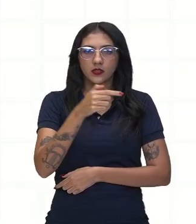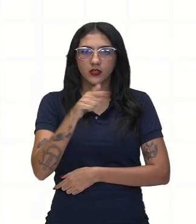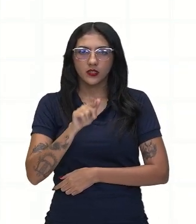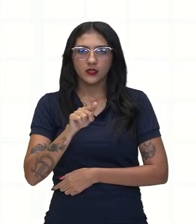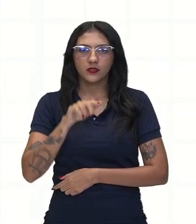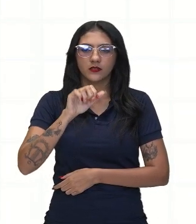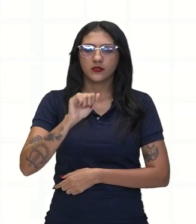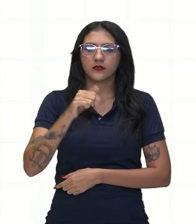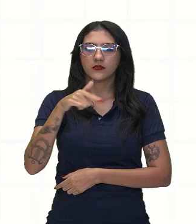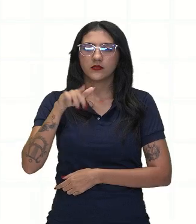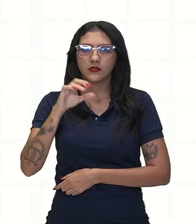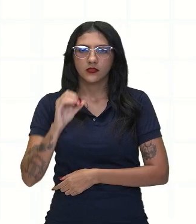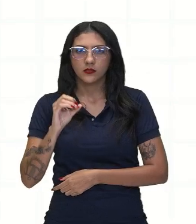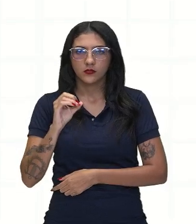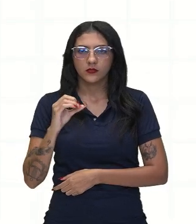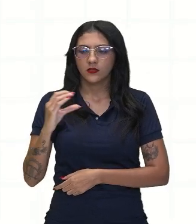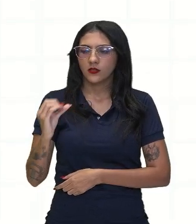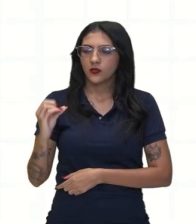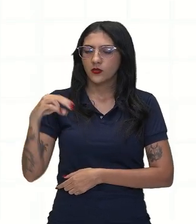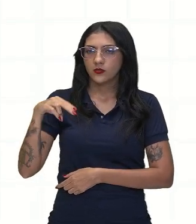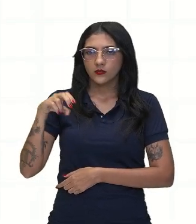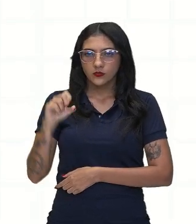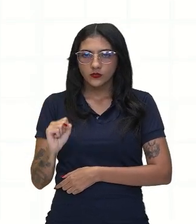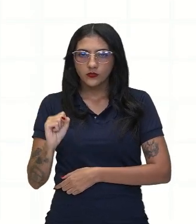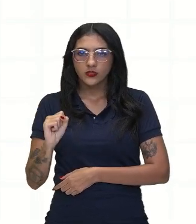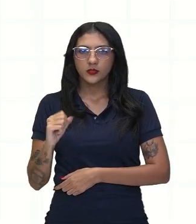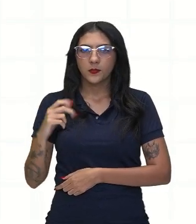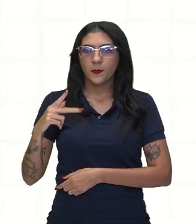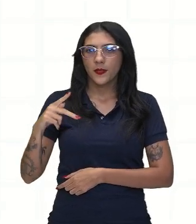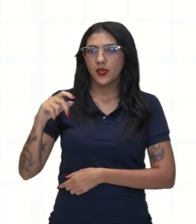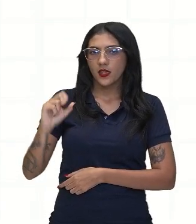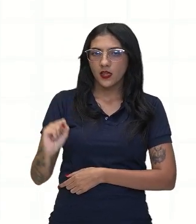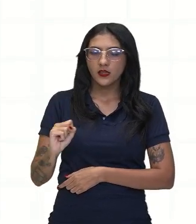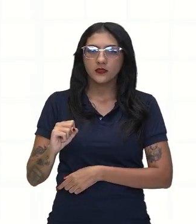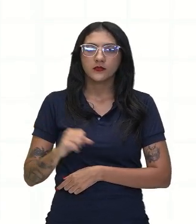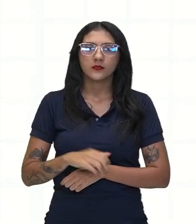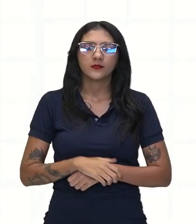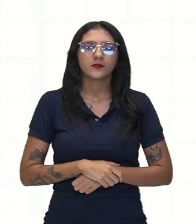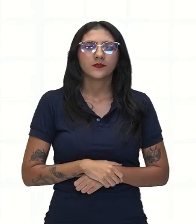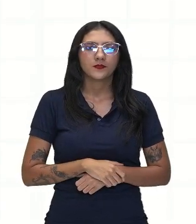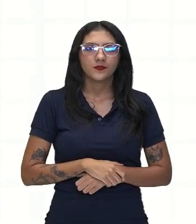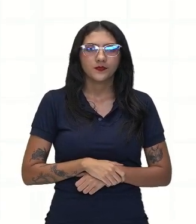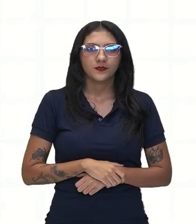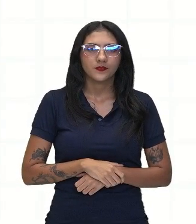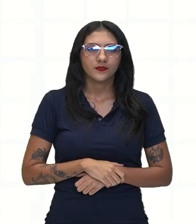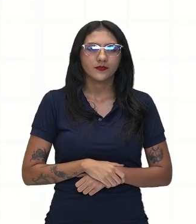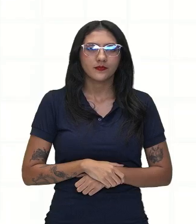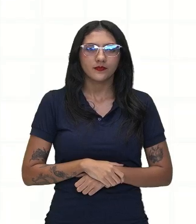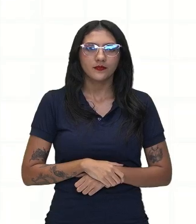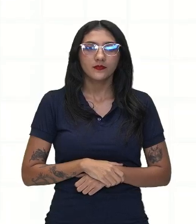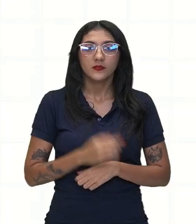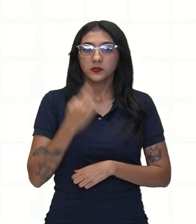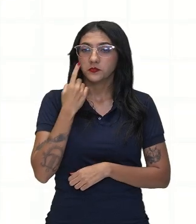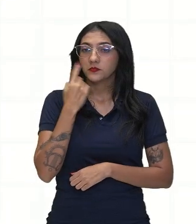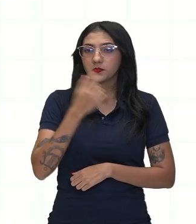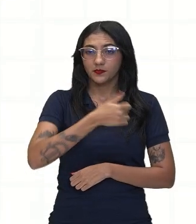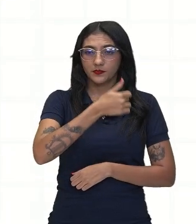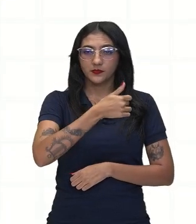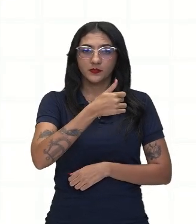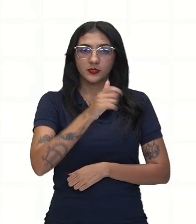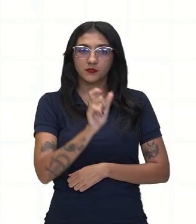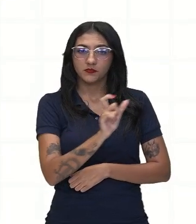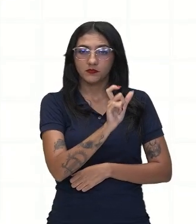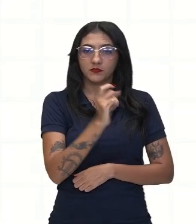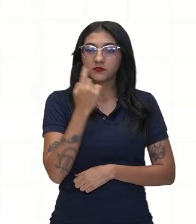ons, PS e de tongo crescente, certo? Então, fórum, a paroxítona